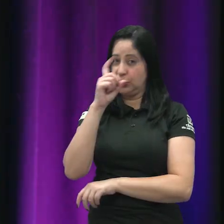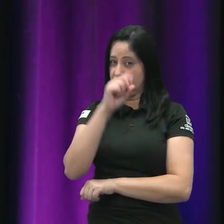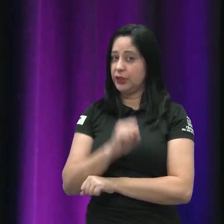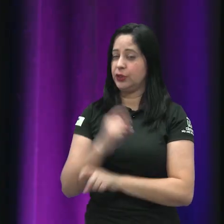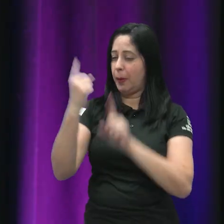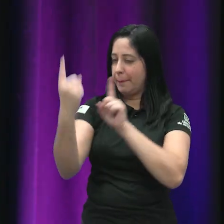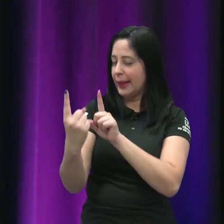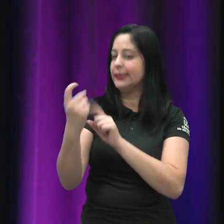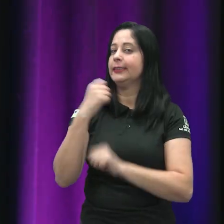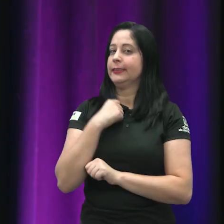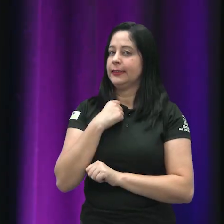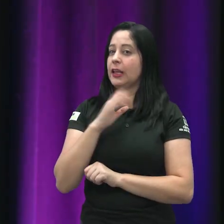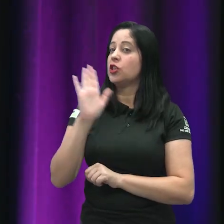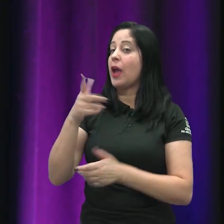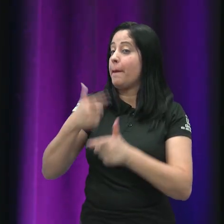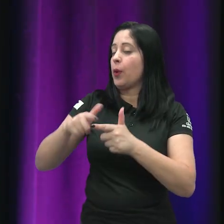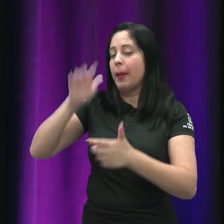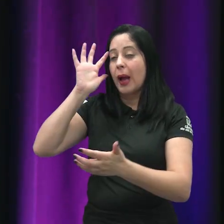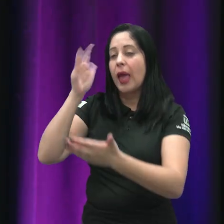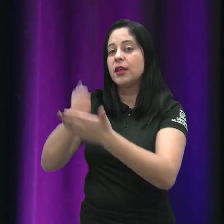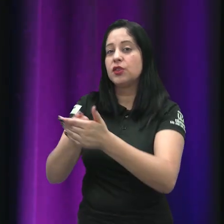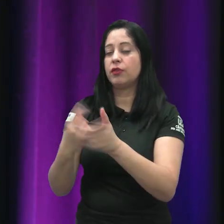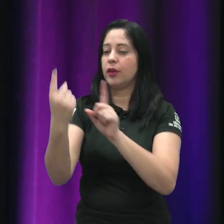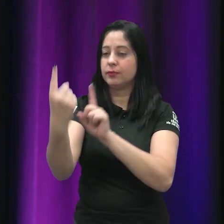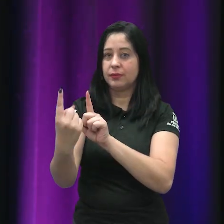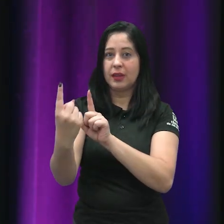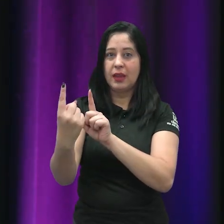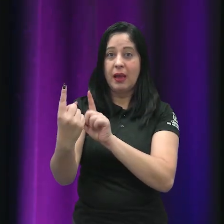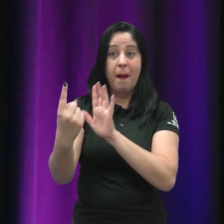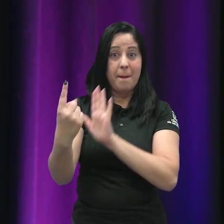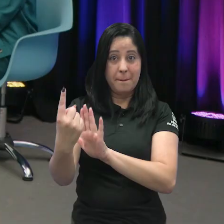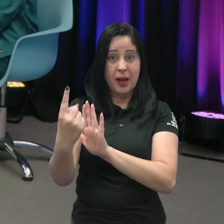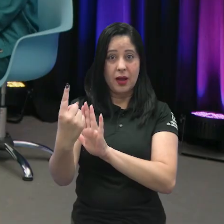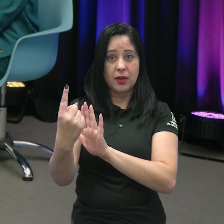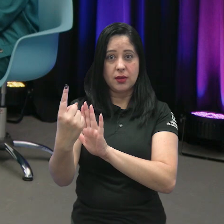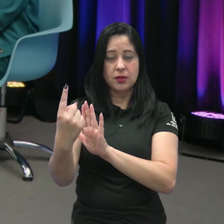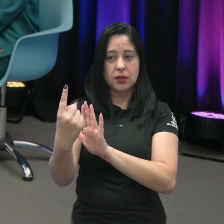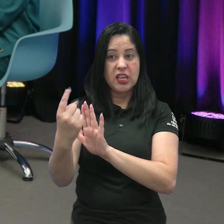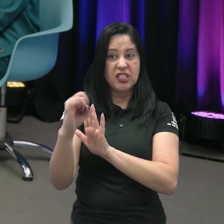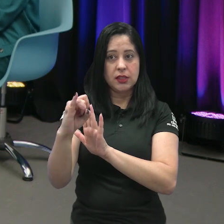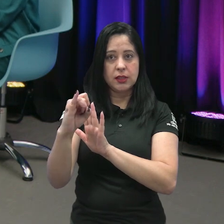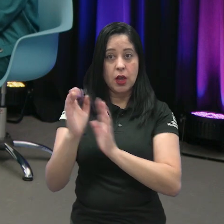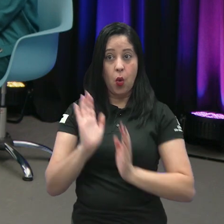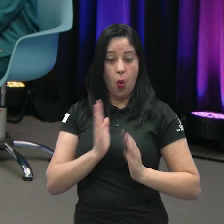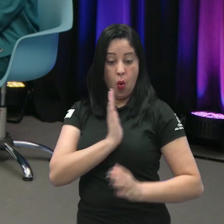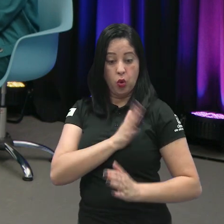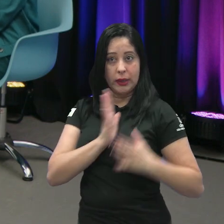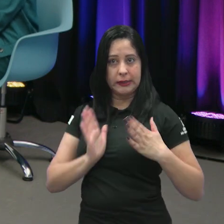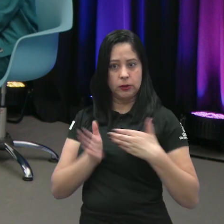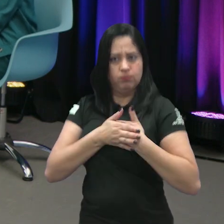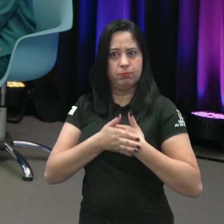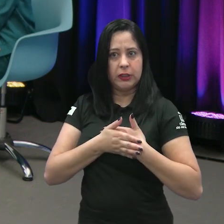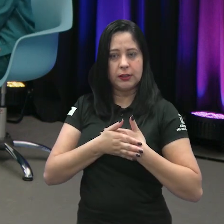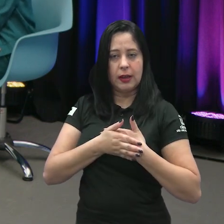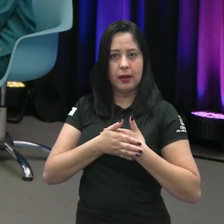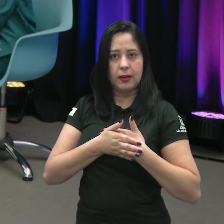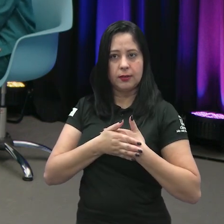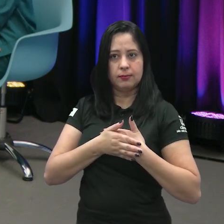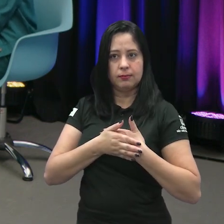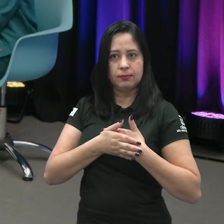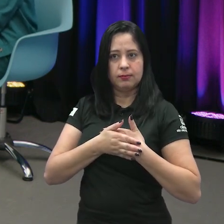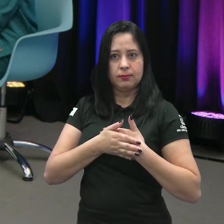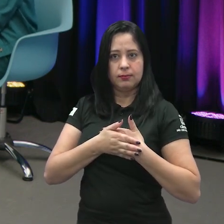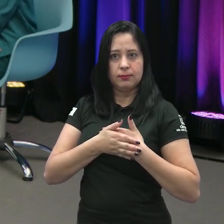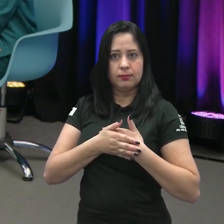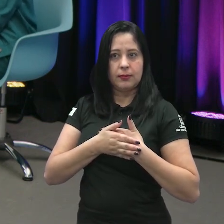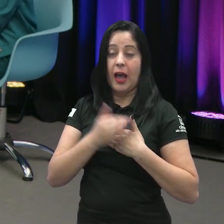Sim. Você já foi para resolver essa situação. E nessa situação que você vai resolver, você já cria uma resistência já pensando nas respostas, sem saber das perguntas, sem